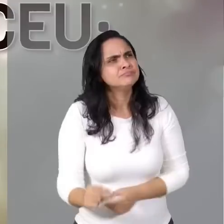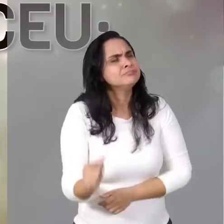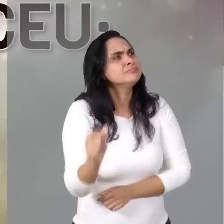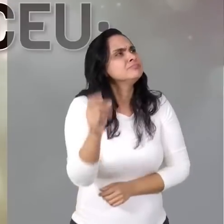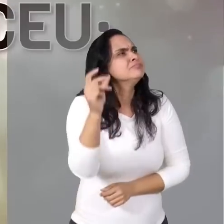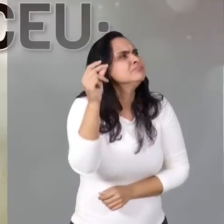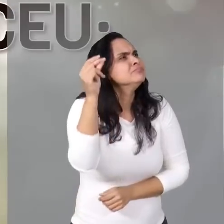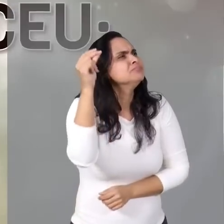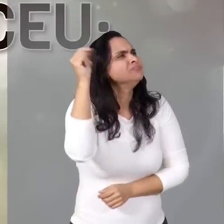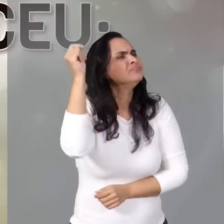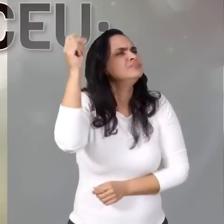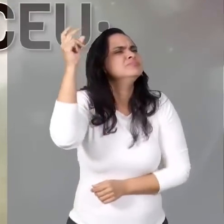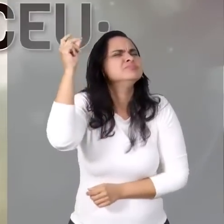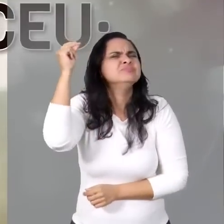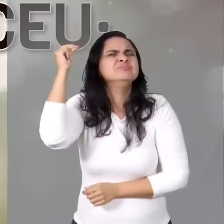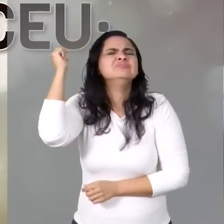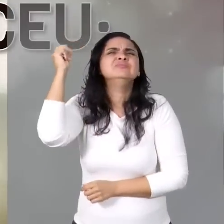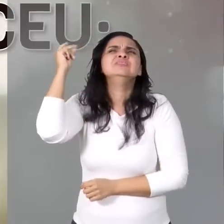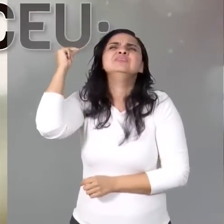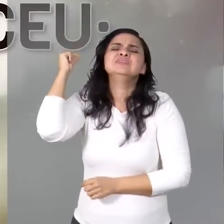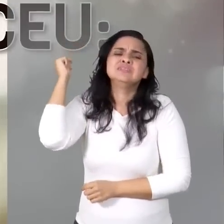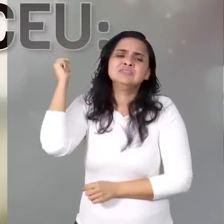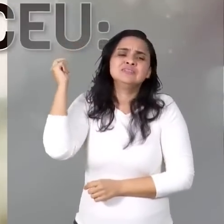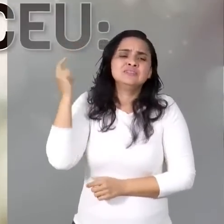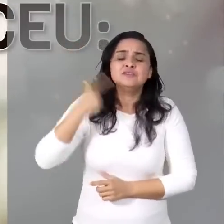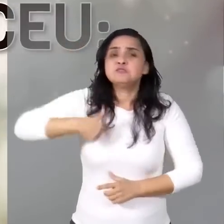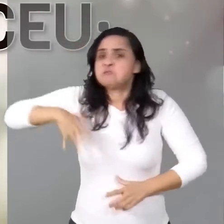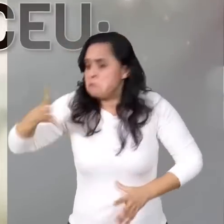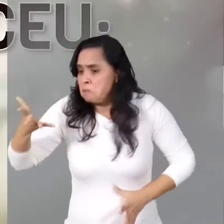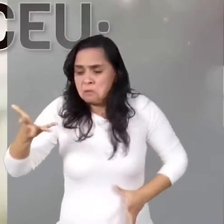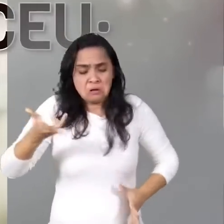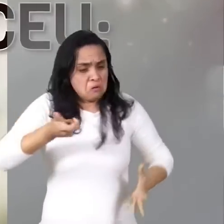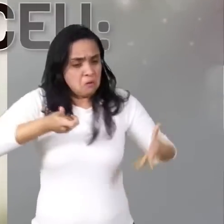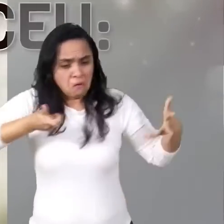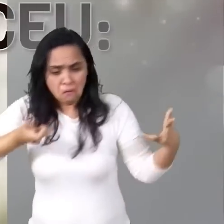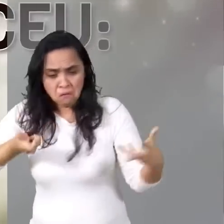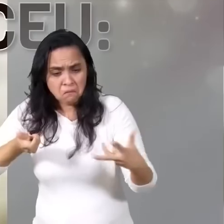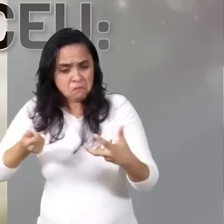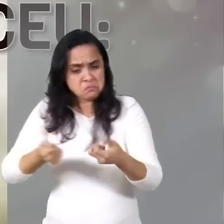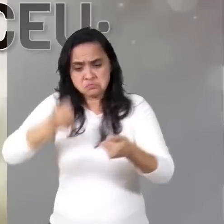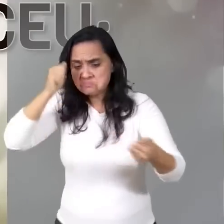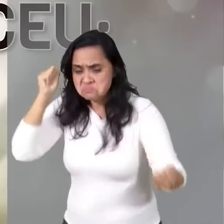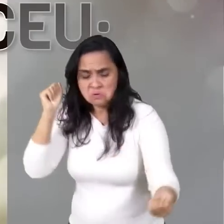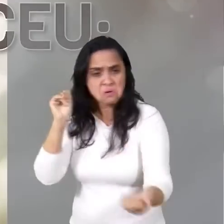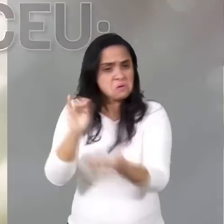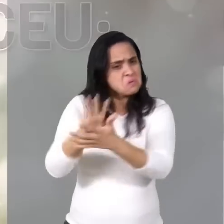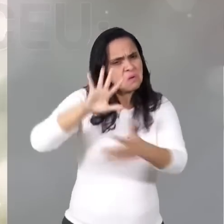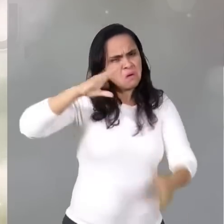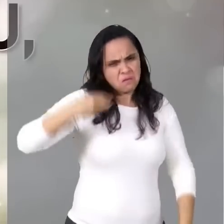Já faz tempo que algo incrível aconteceu.